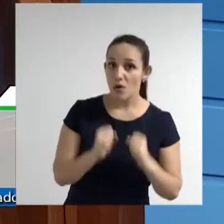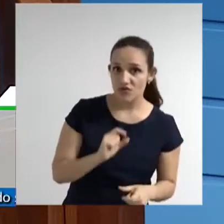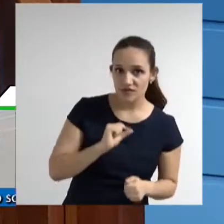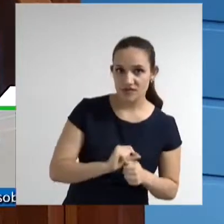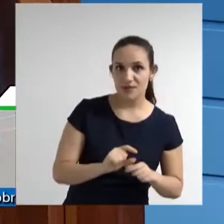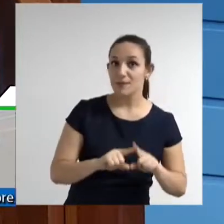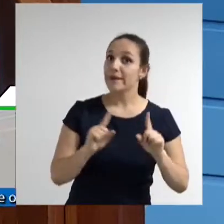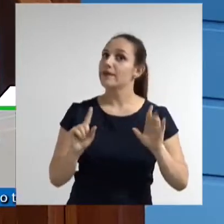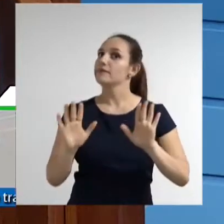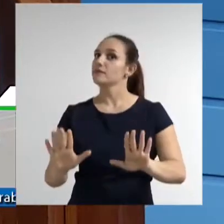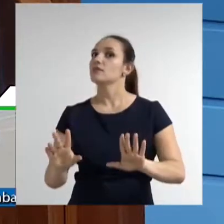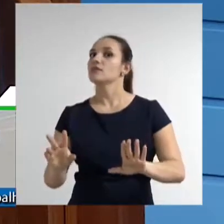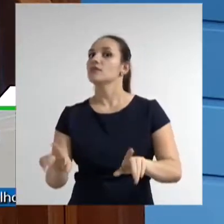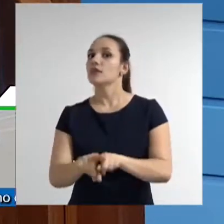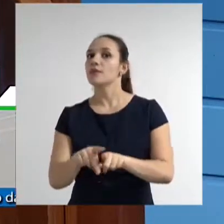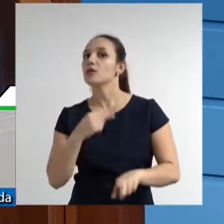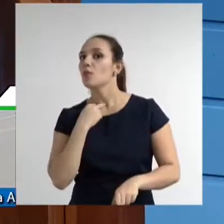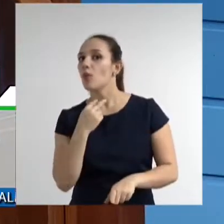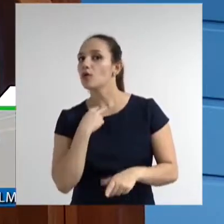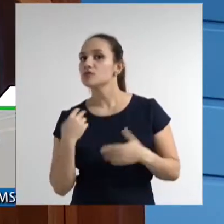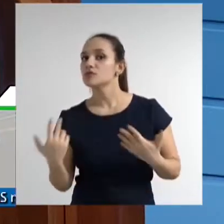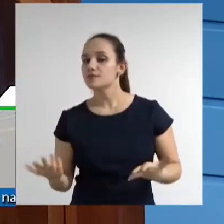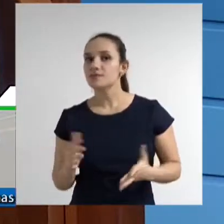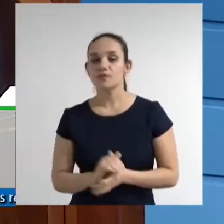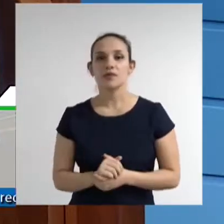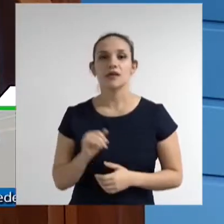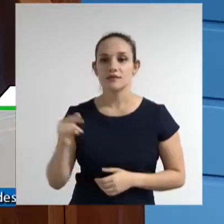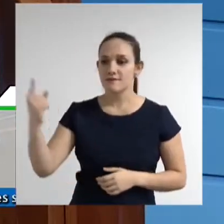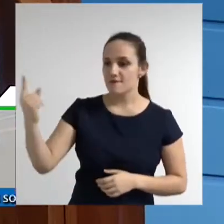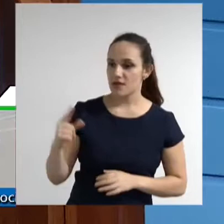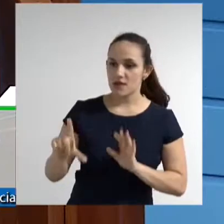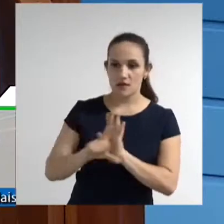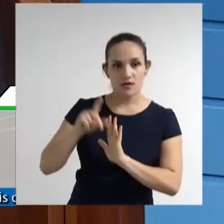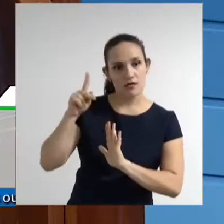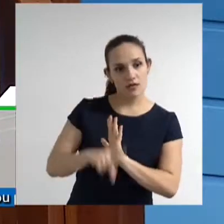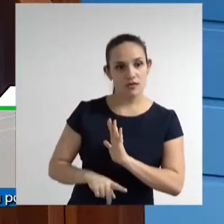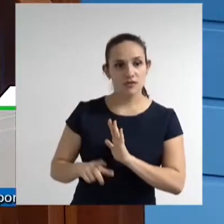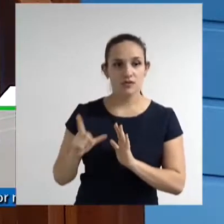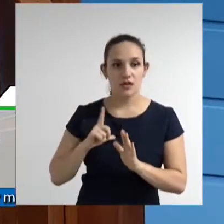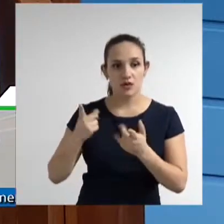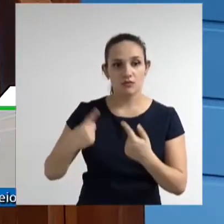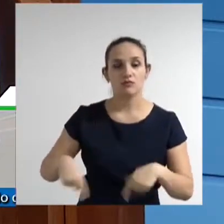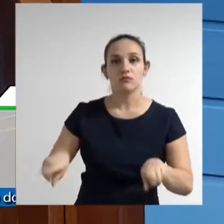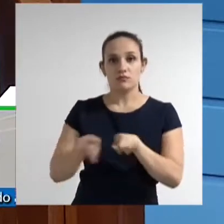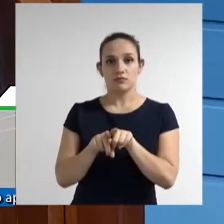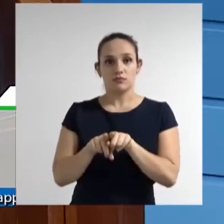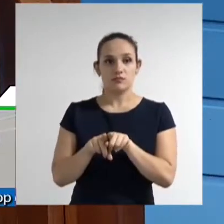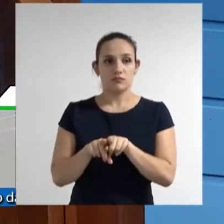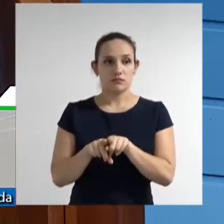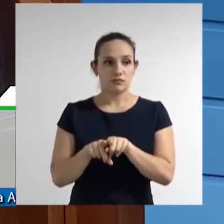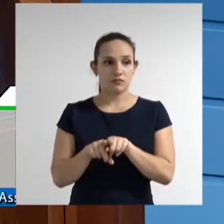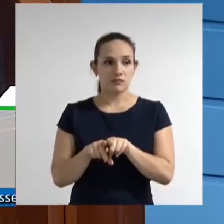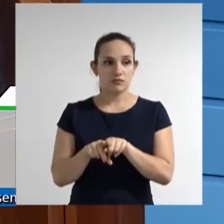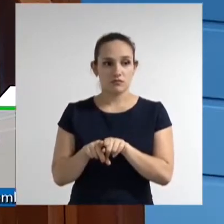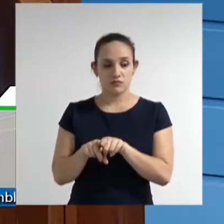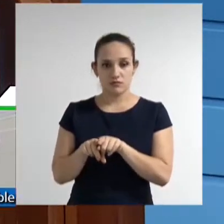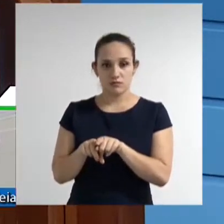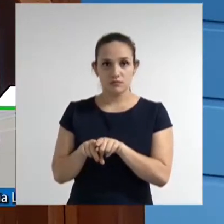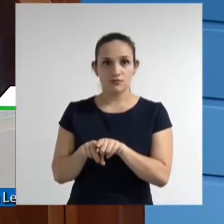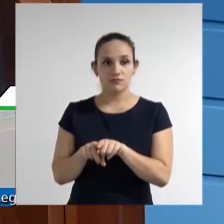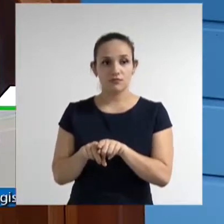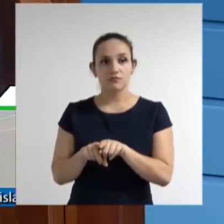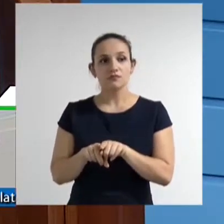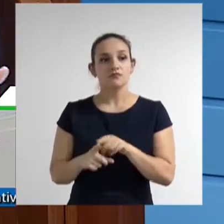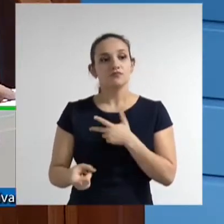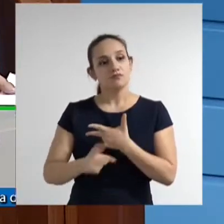pode. Portanto, se vir para essa casa e haver um acordo com o Poder Executivo, com a base do